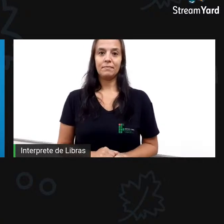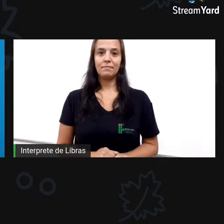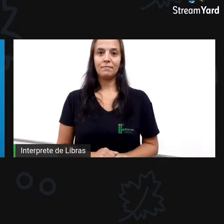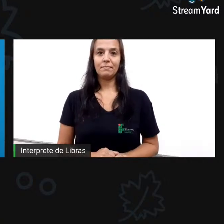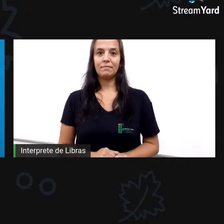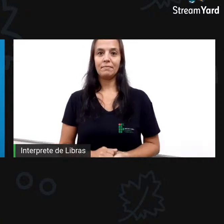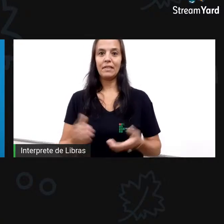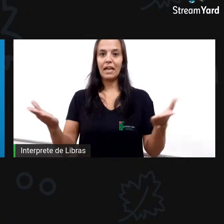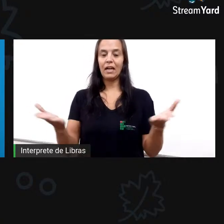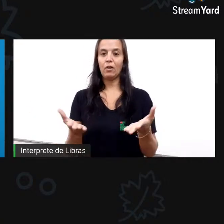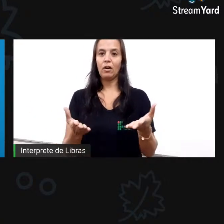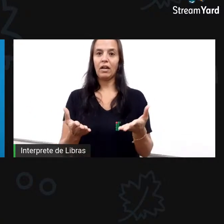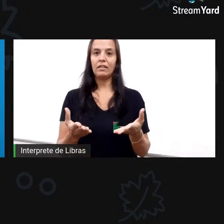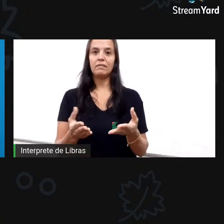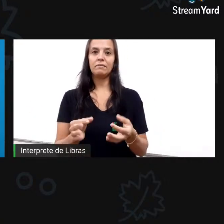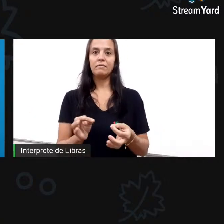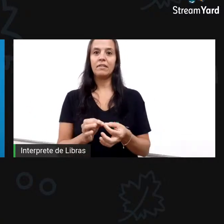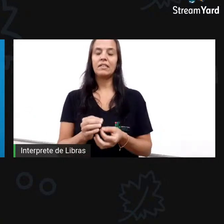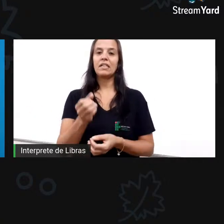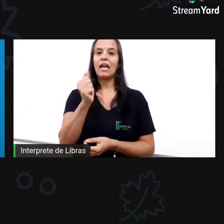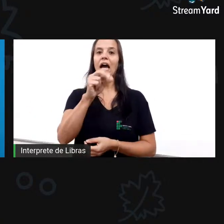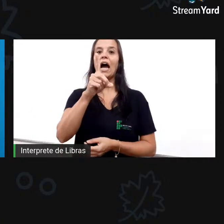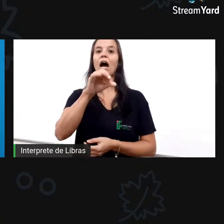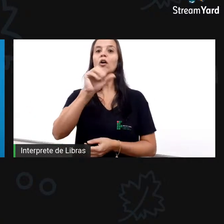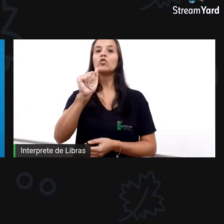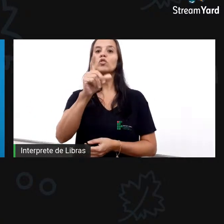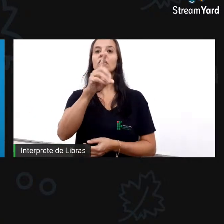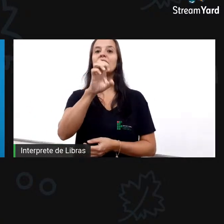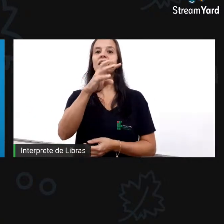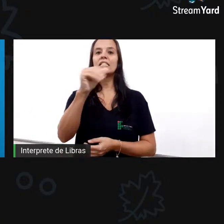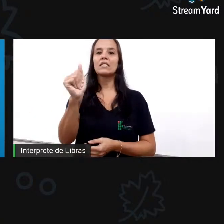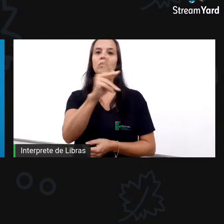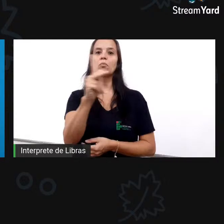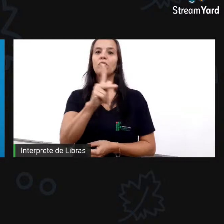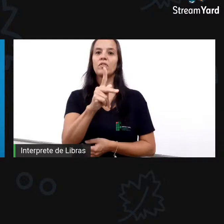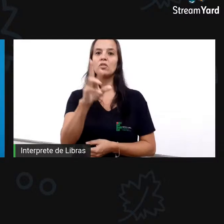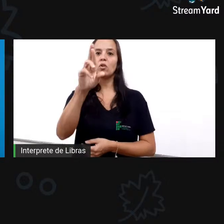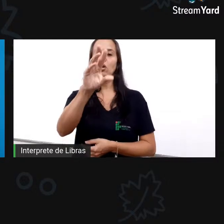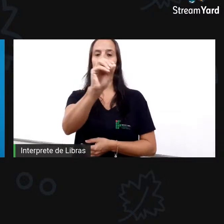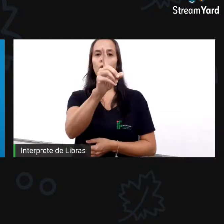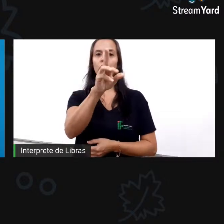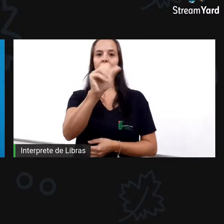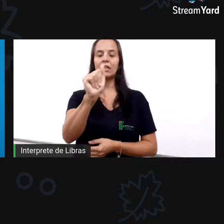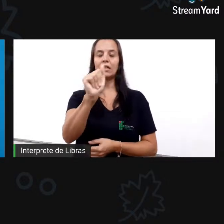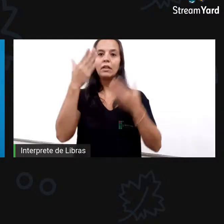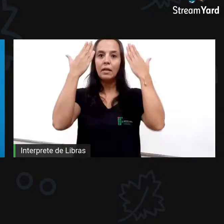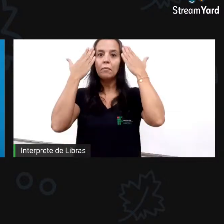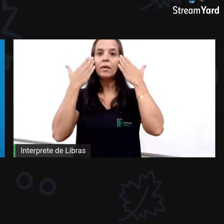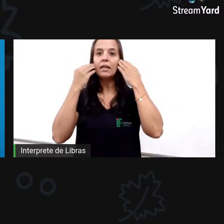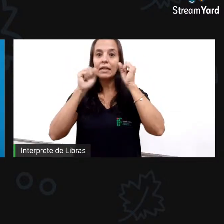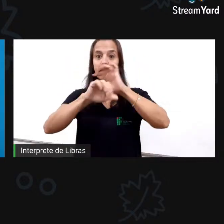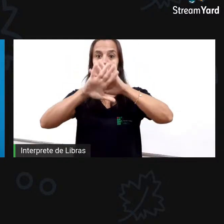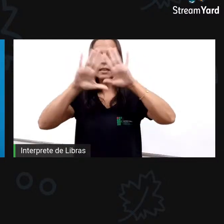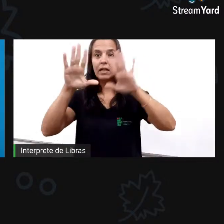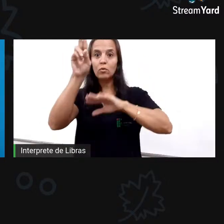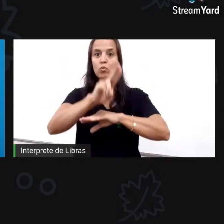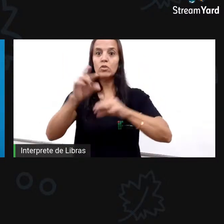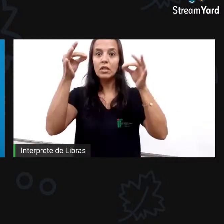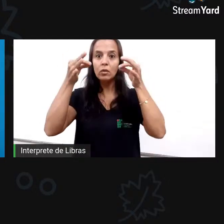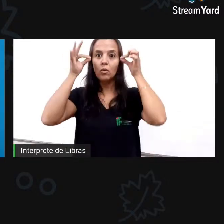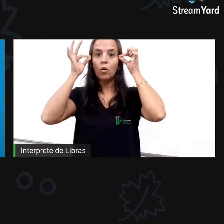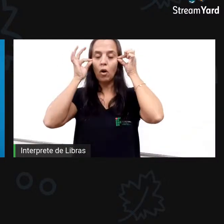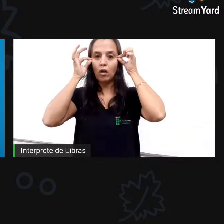Farei a audiodescrição do professor Rodrigo. O professor Rodrigo tem pele clara, estava usando óculos,